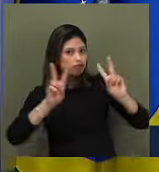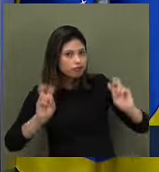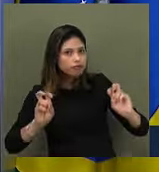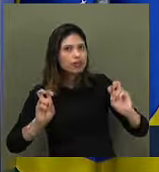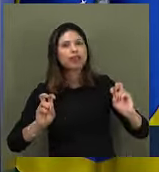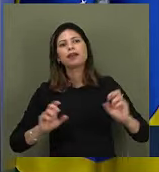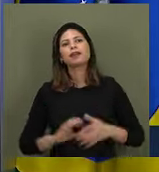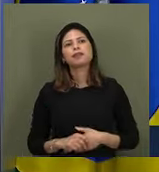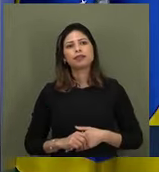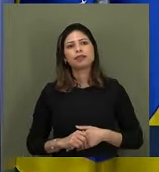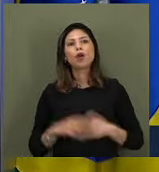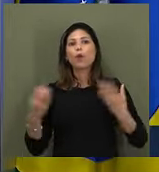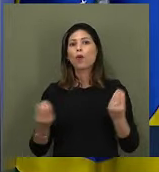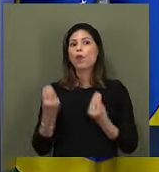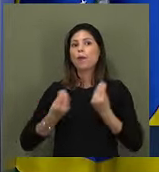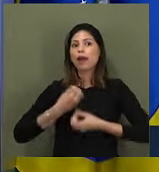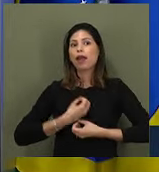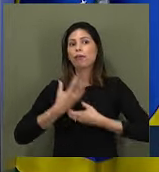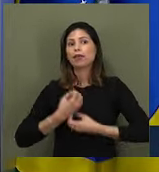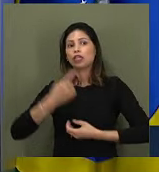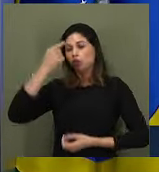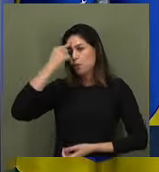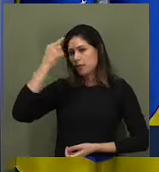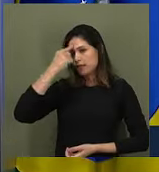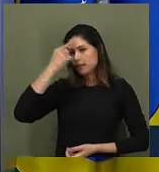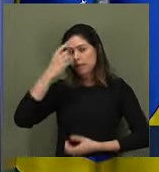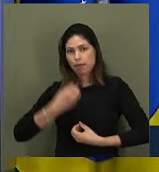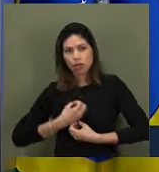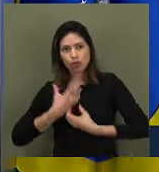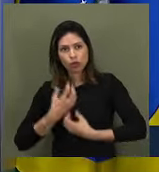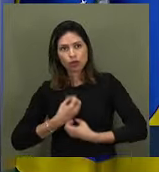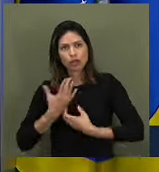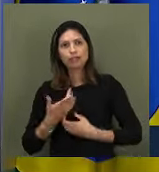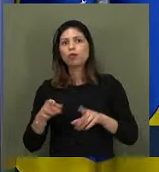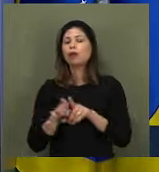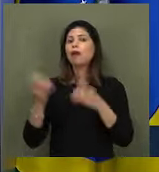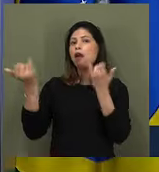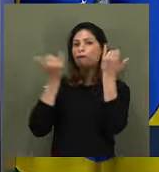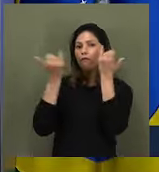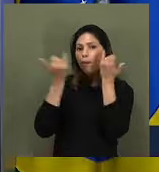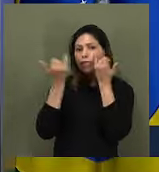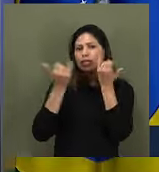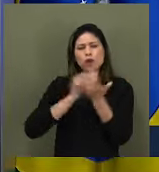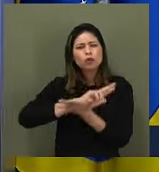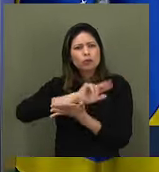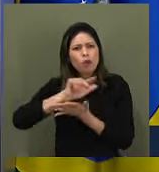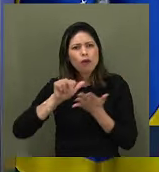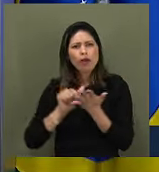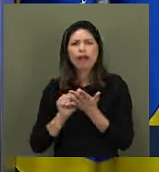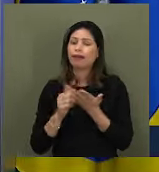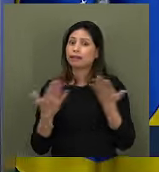a liberdade de manifestação do pensamento de criação de expressão e de informação sob qualquer forma processo ou